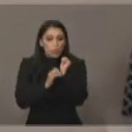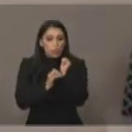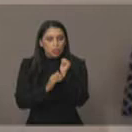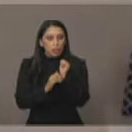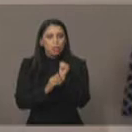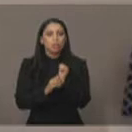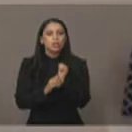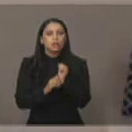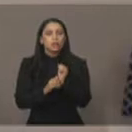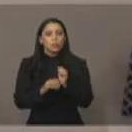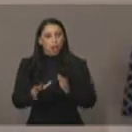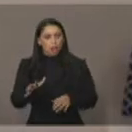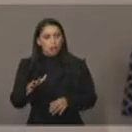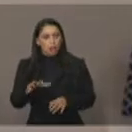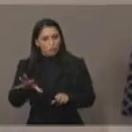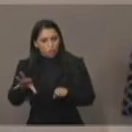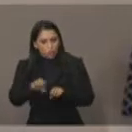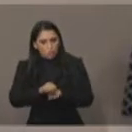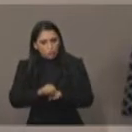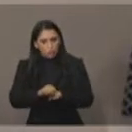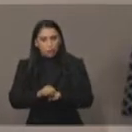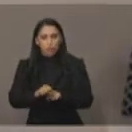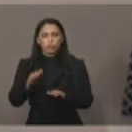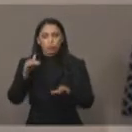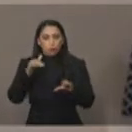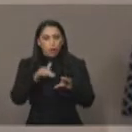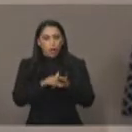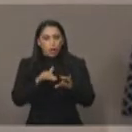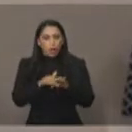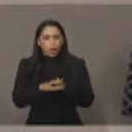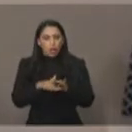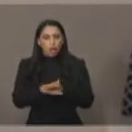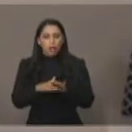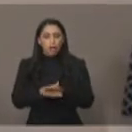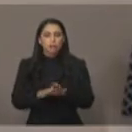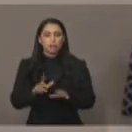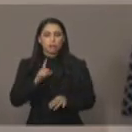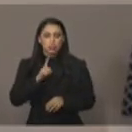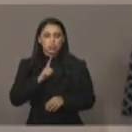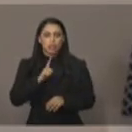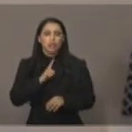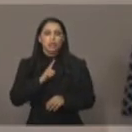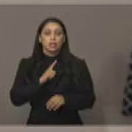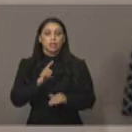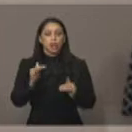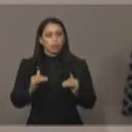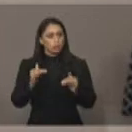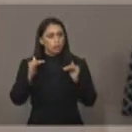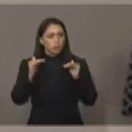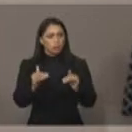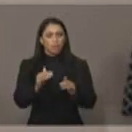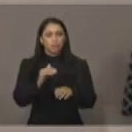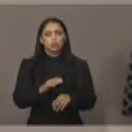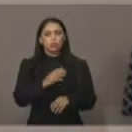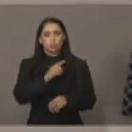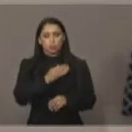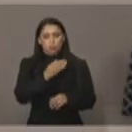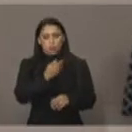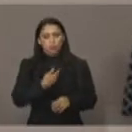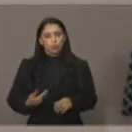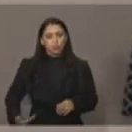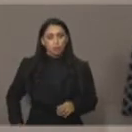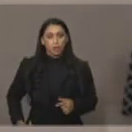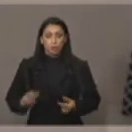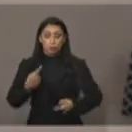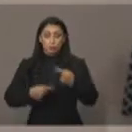e na difusão de conhecimentos, com vistas a promover o assessoramento decisório de autoridades governamentais, o acompanhamento e avaliação das políticas de